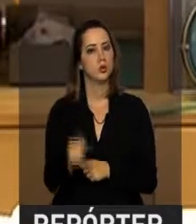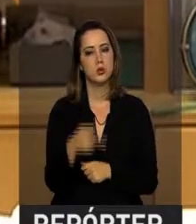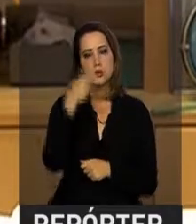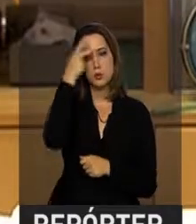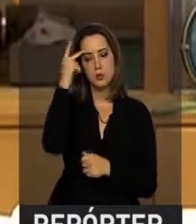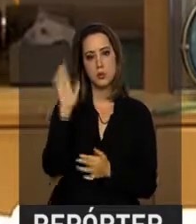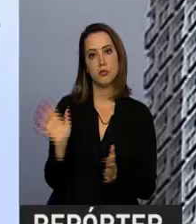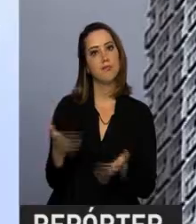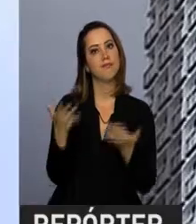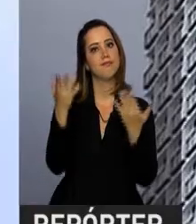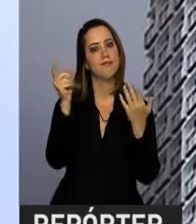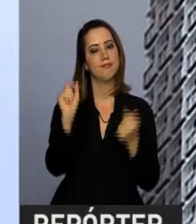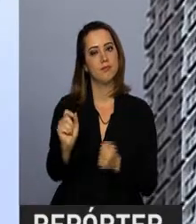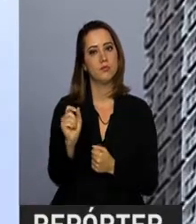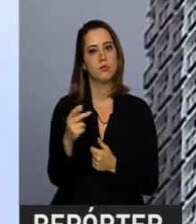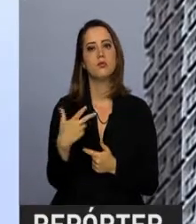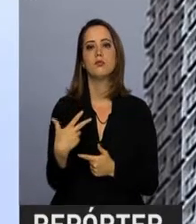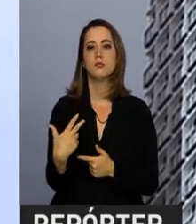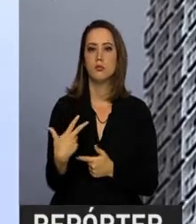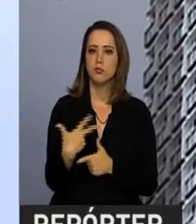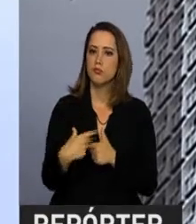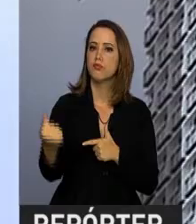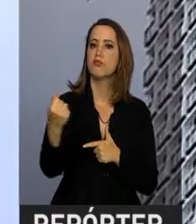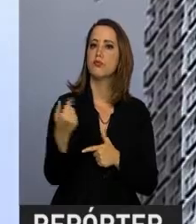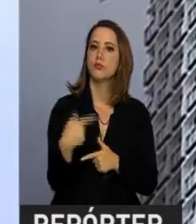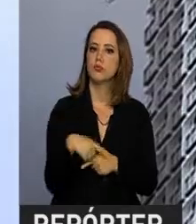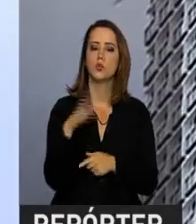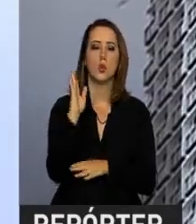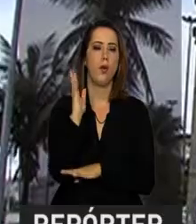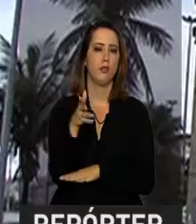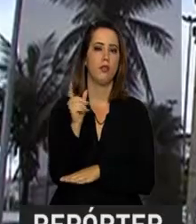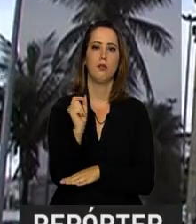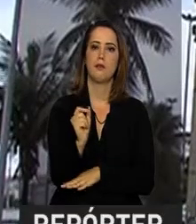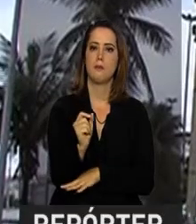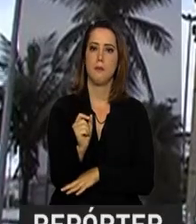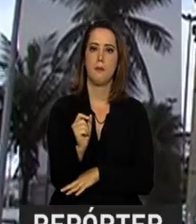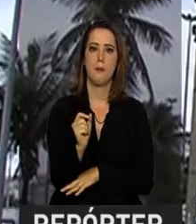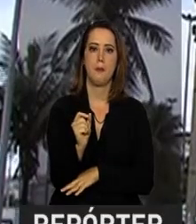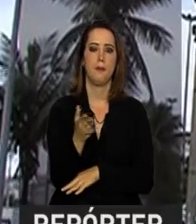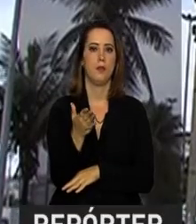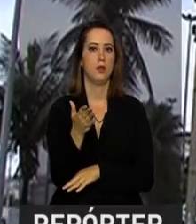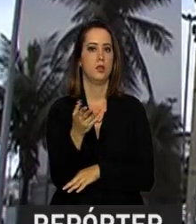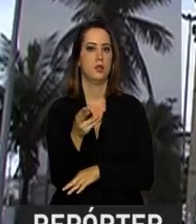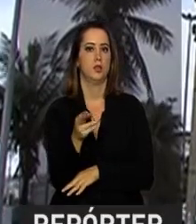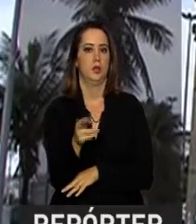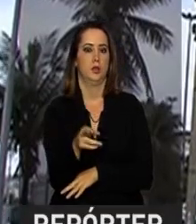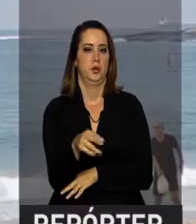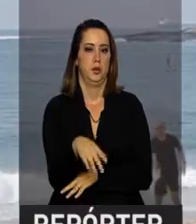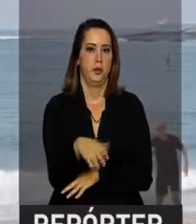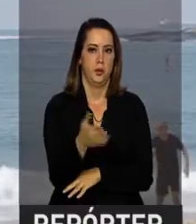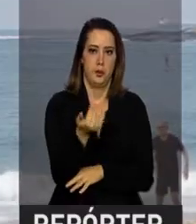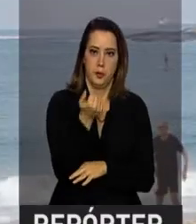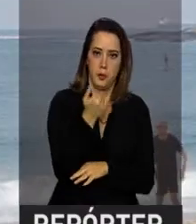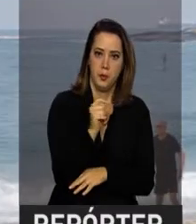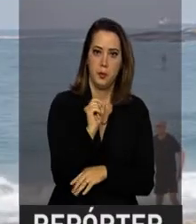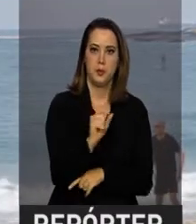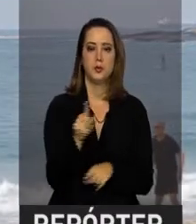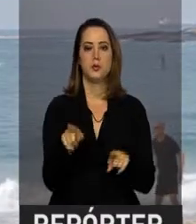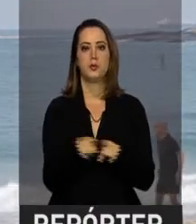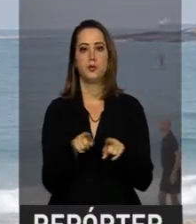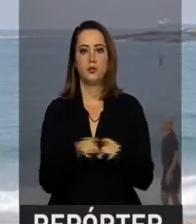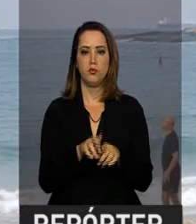ou seja não ela hotelaria é na gestão e nos restaurantes é é do vendedor